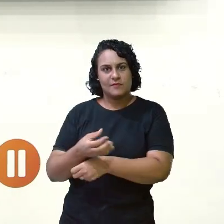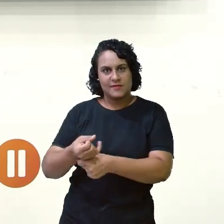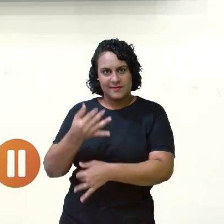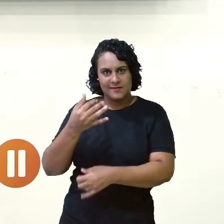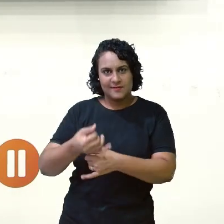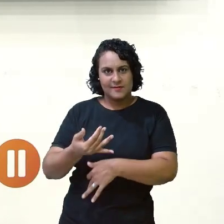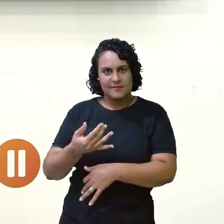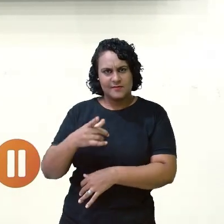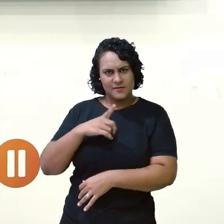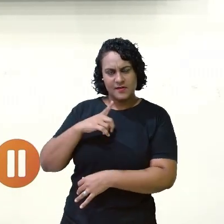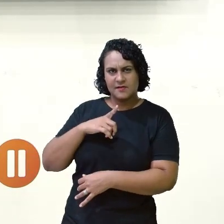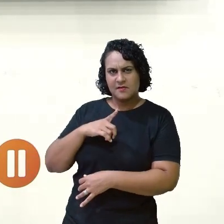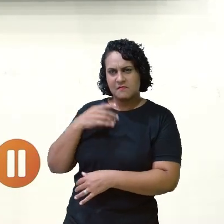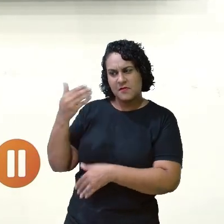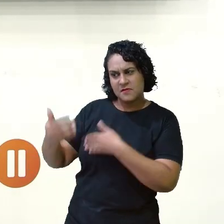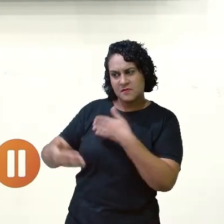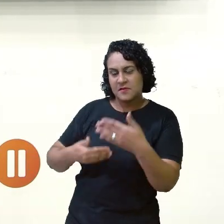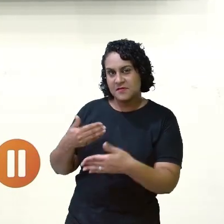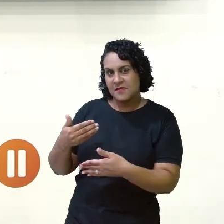temos participação?